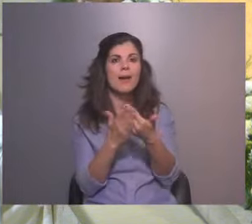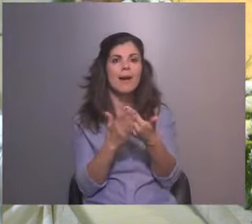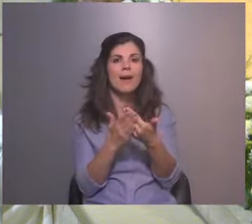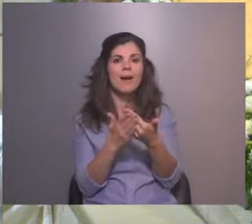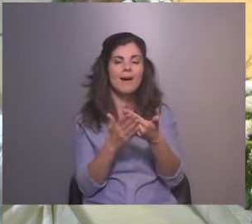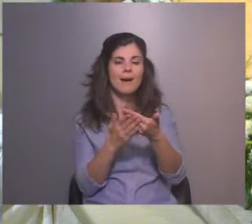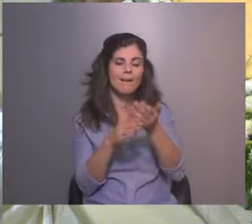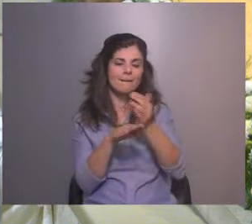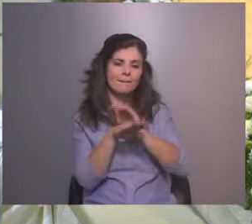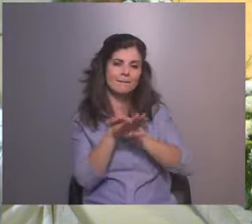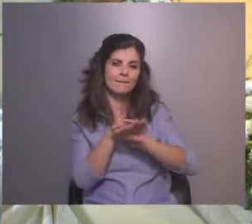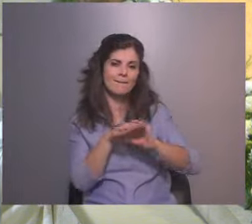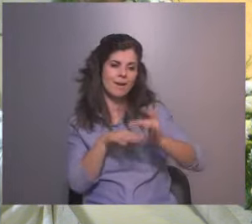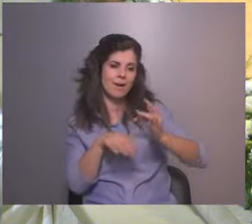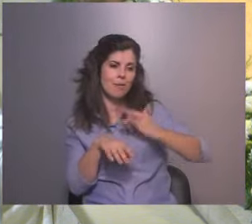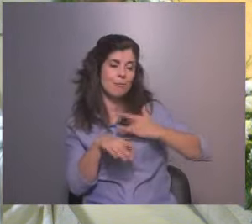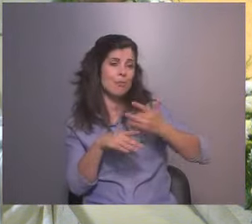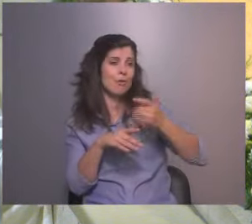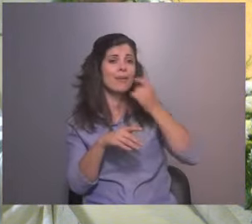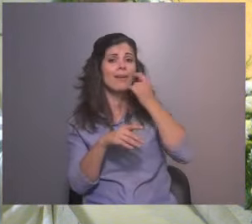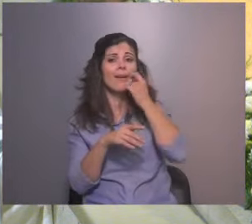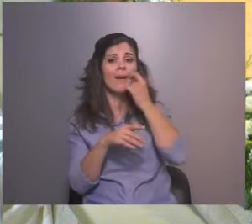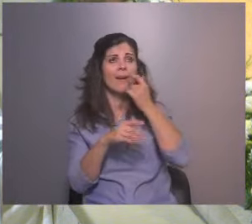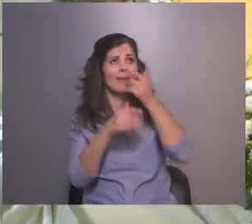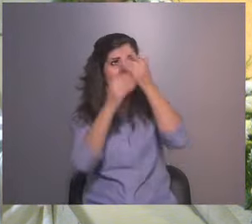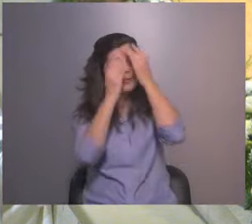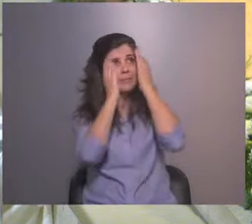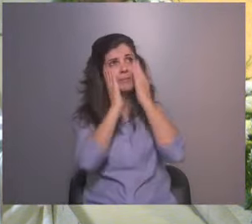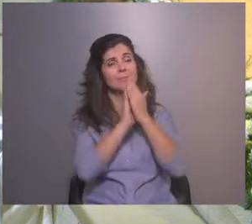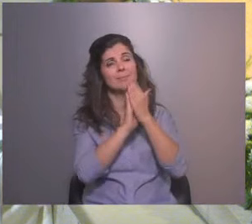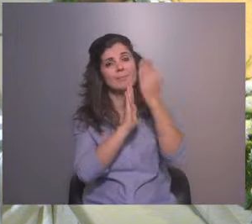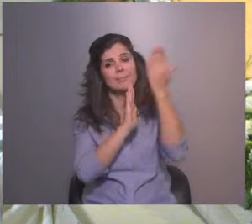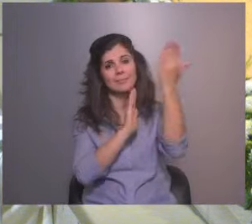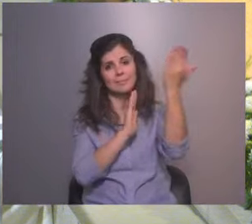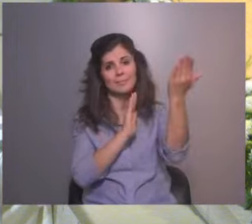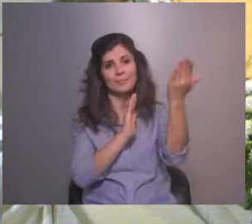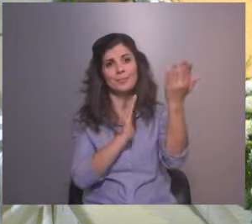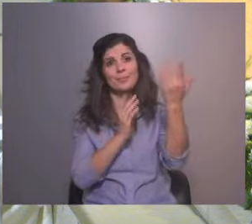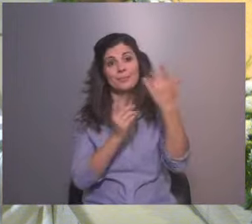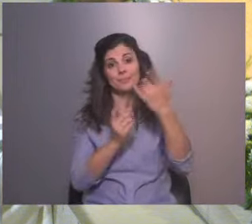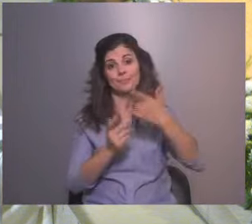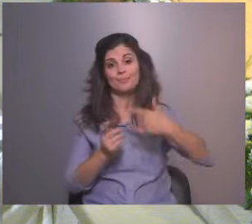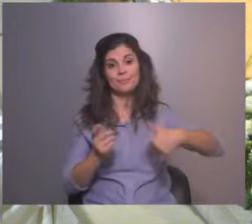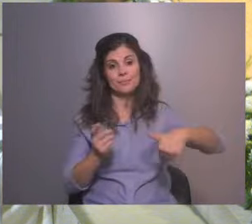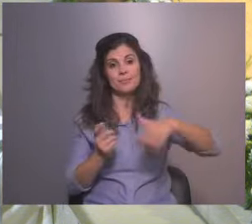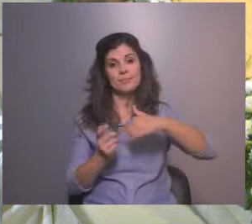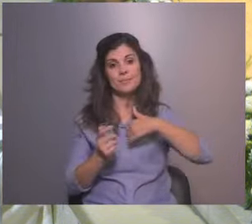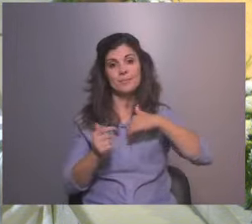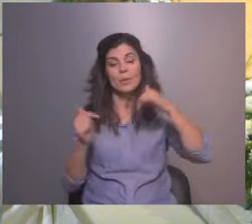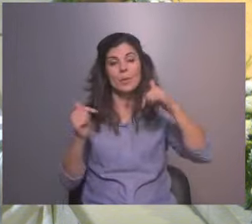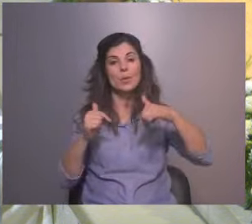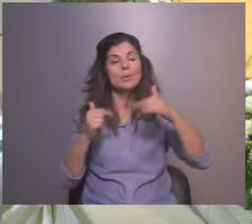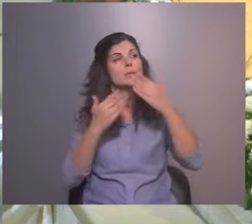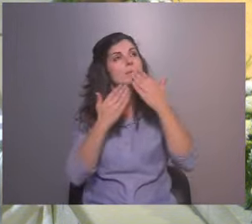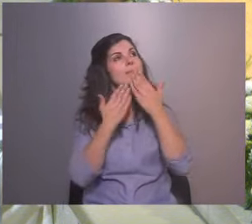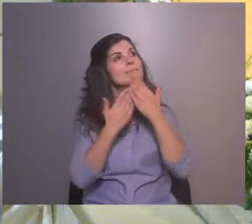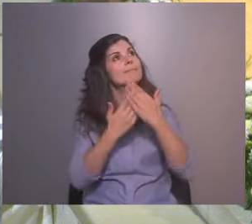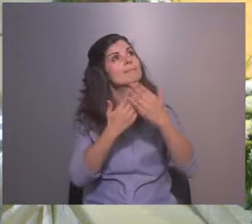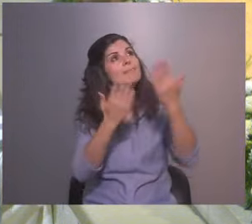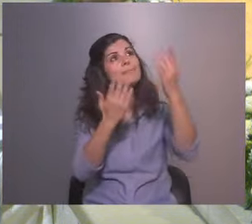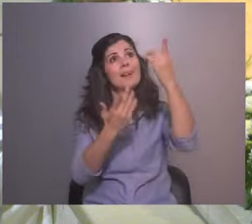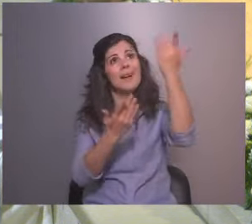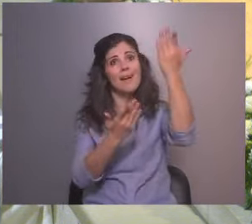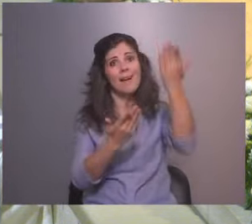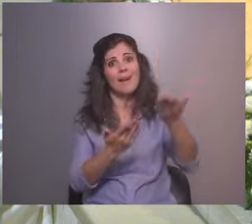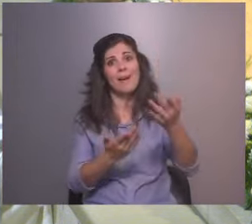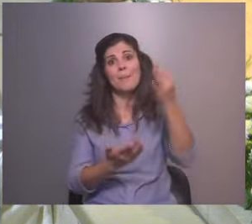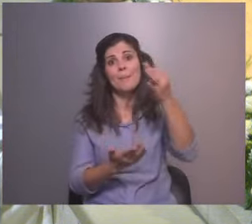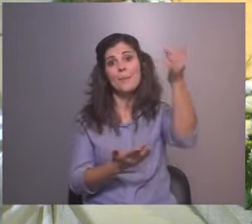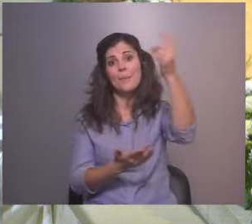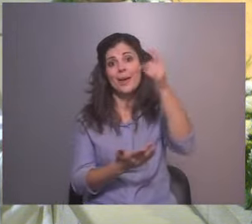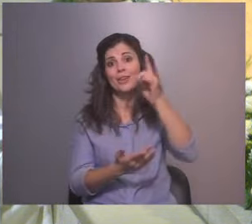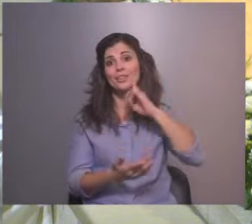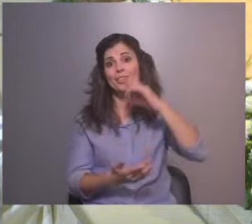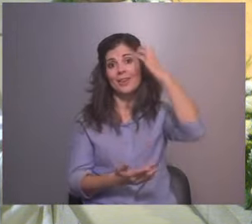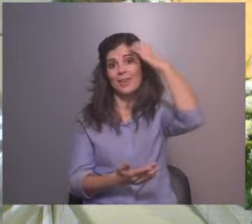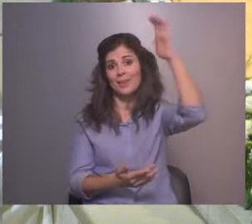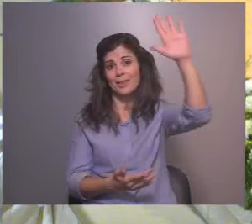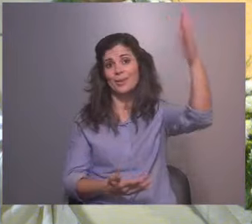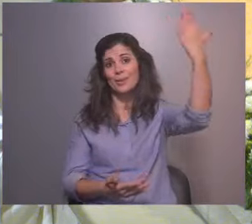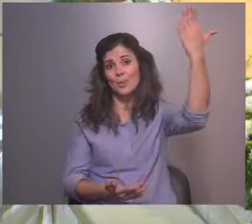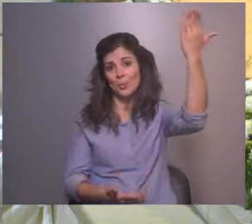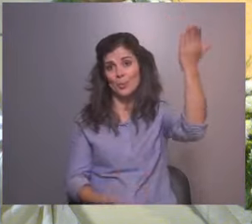de aclamar o Senhor, suplicar a sua misericórdia, de experimentar também